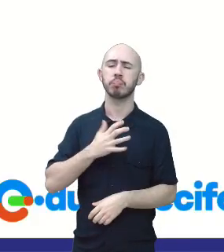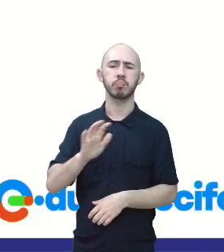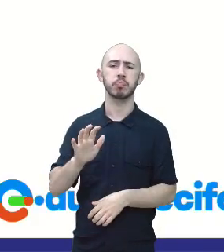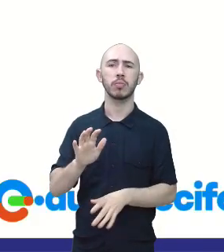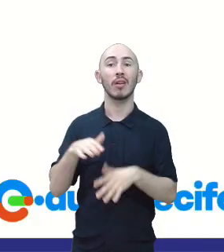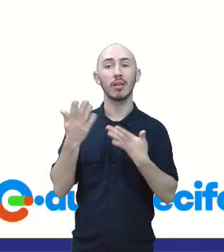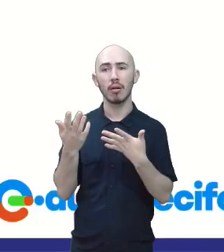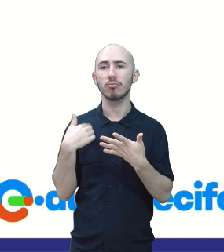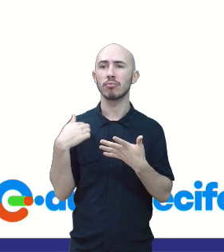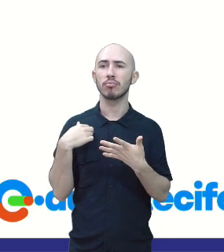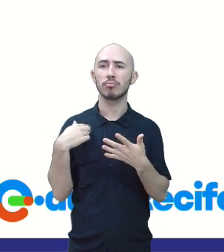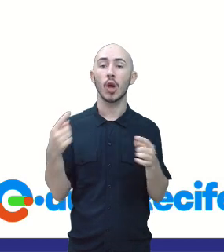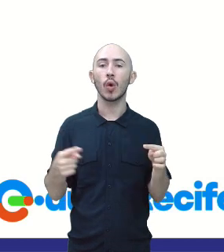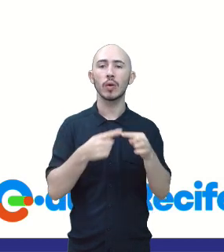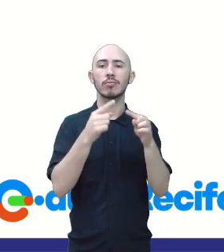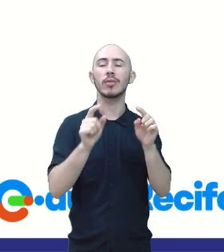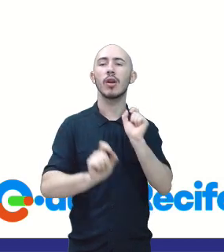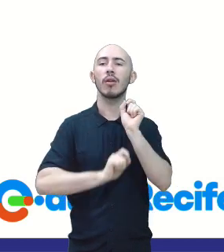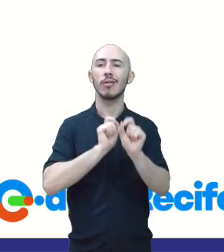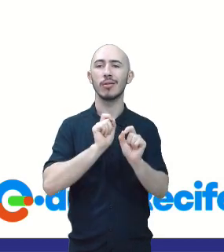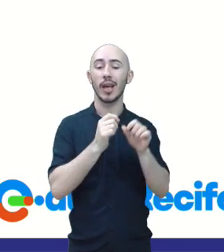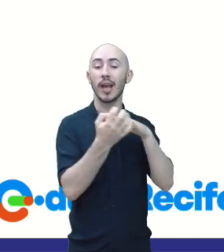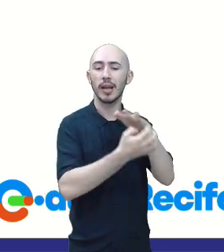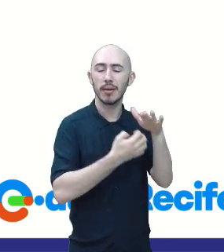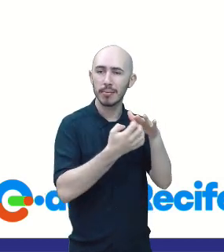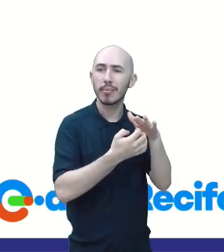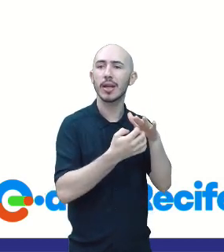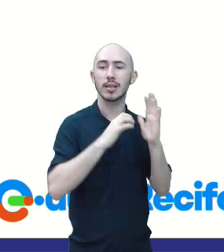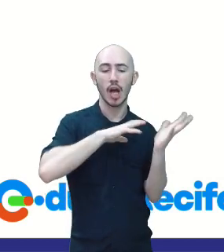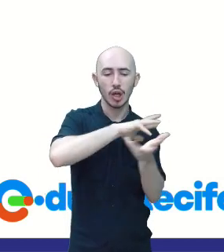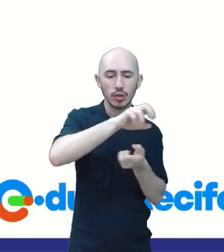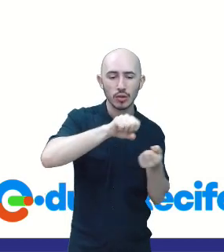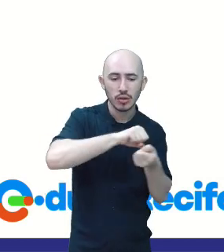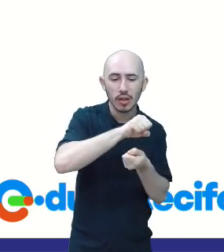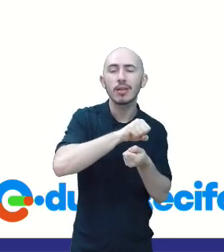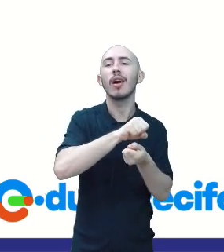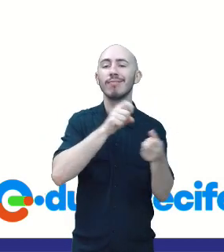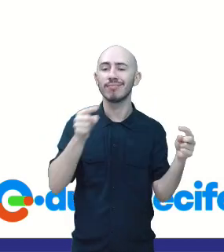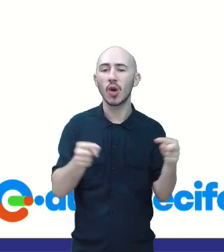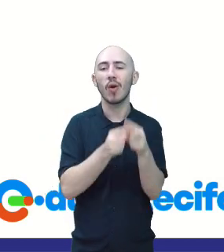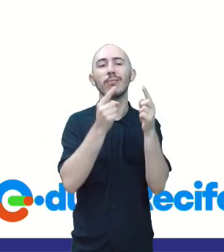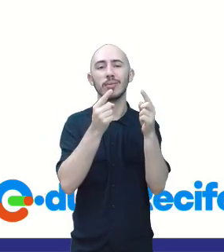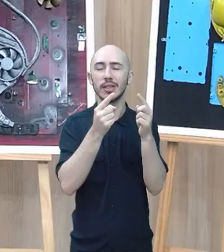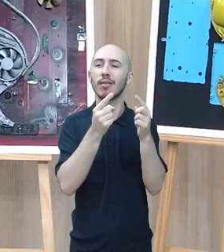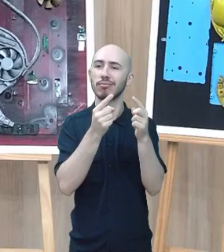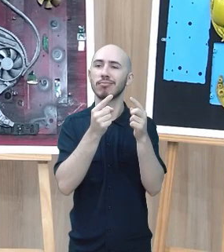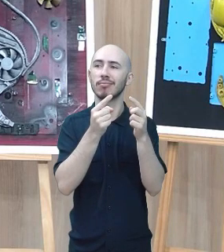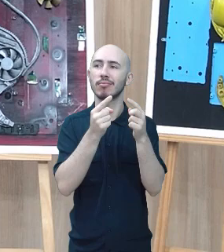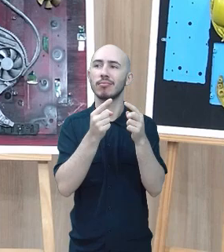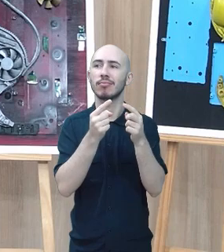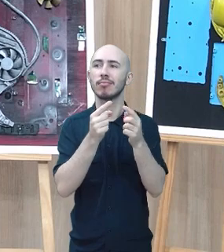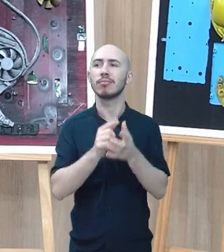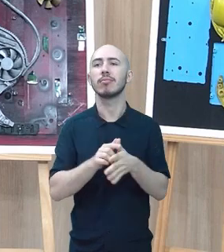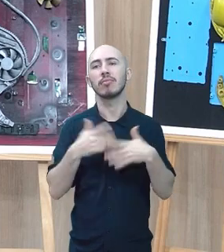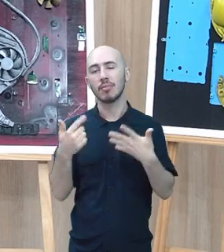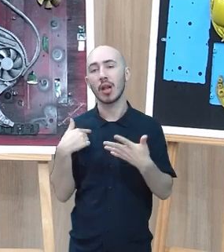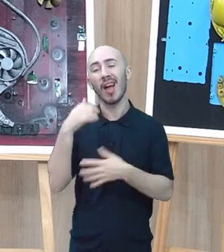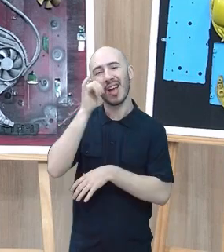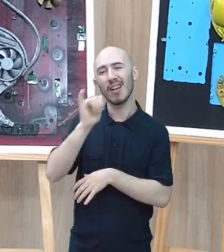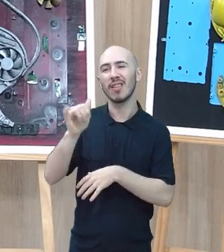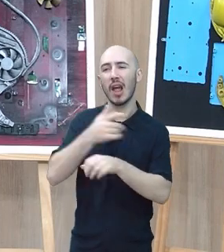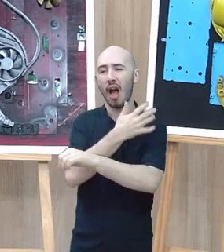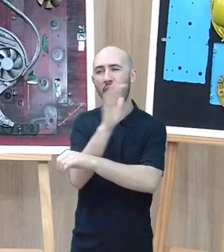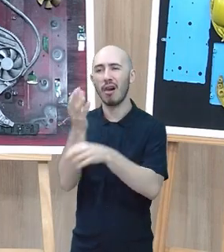Muitas empresas aí já estão abraçando essa ideia de ser mais sustentável, de causar menos impacto ao meio ambiente.